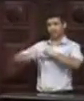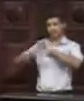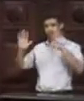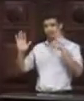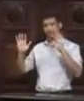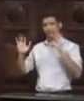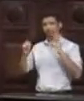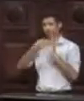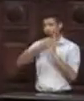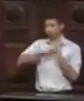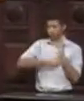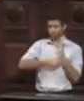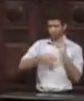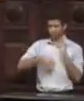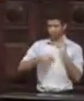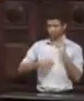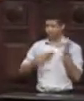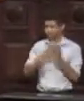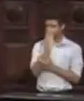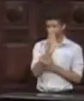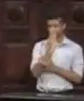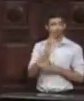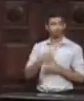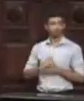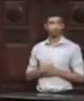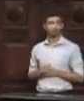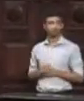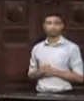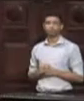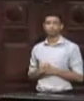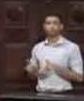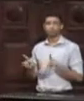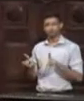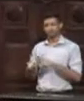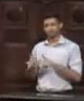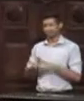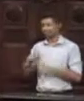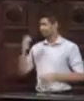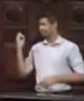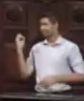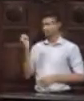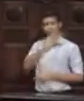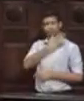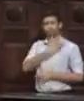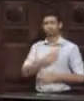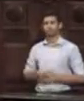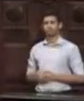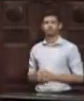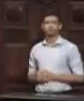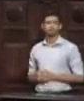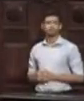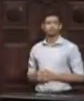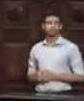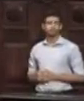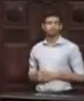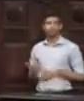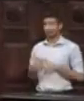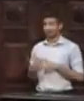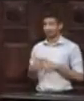sendo aprovada no Senado também é um absurdo total.